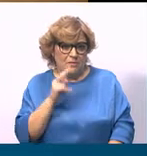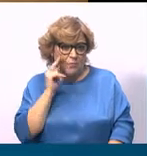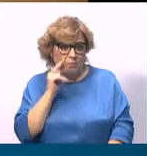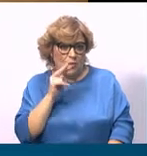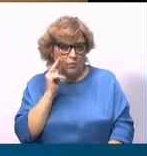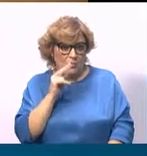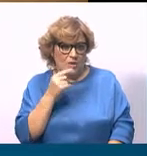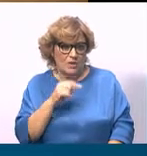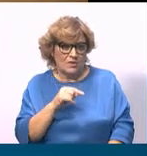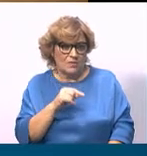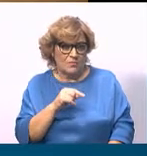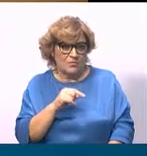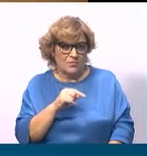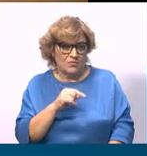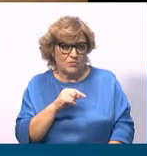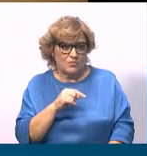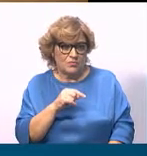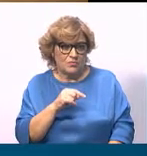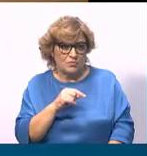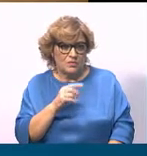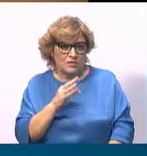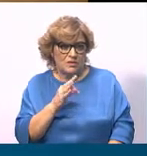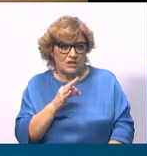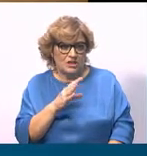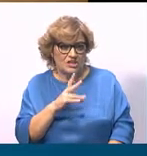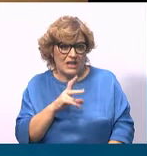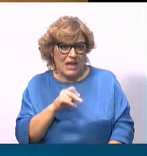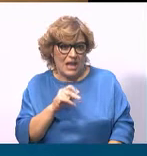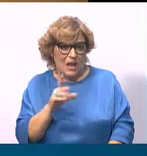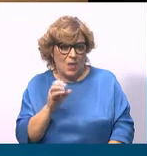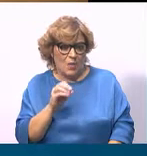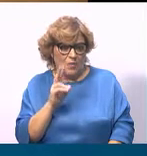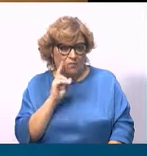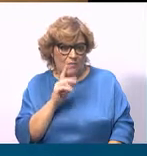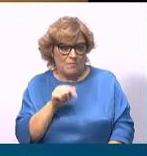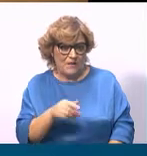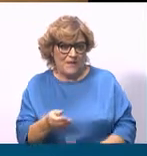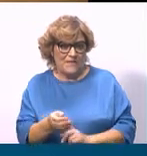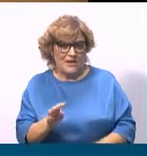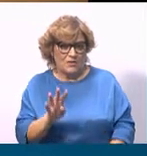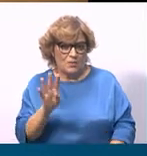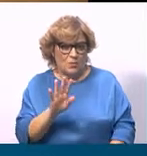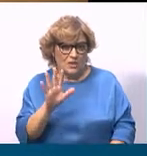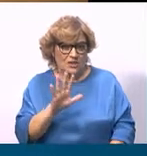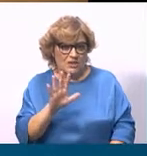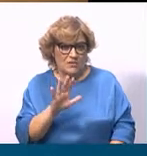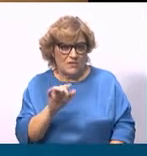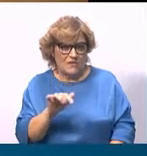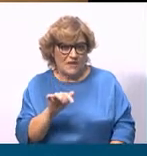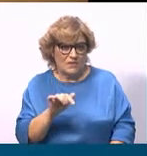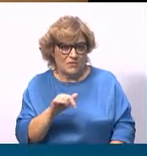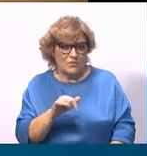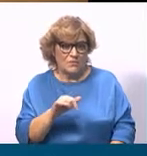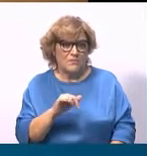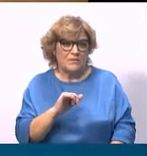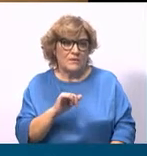observar, que temos aqui, ora, 1, 2, 3 calos, se eu vejo ali no pé direito o quarto e o quinto dedo, e no pé esquerdo no